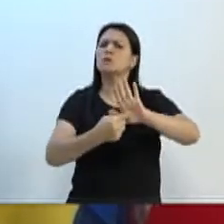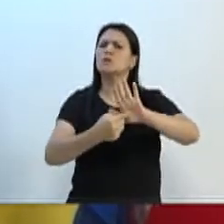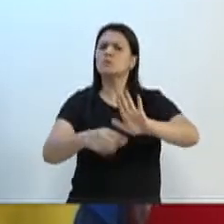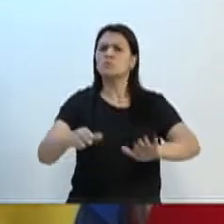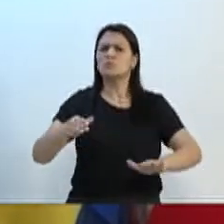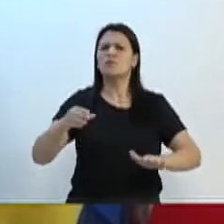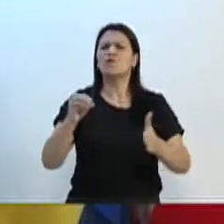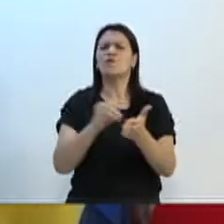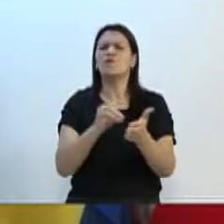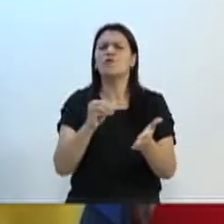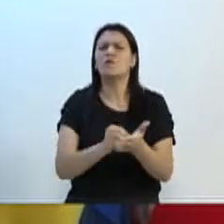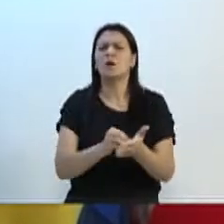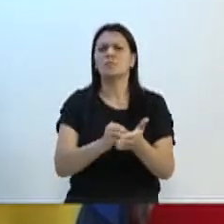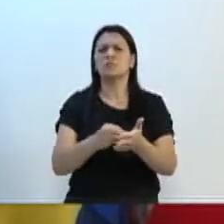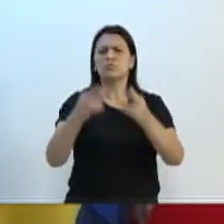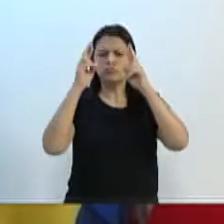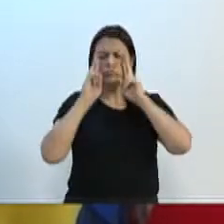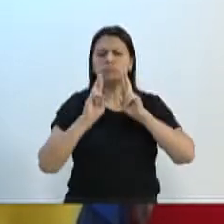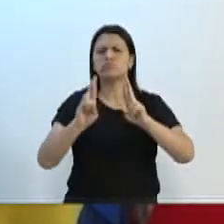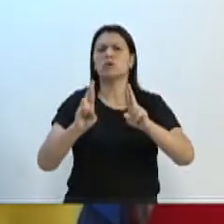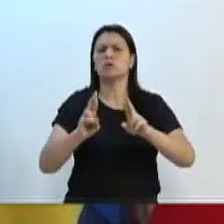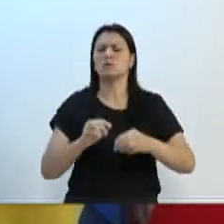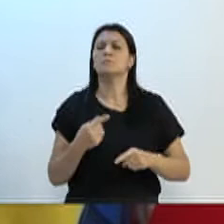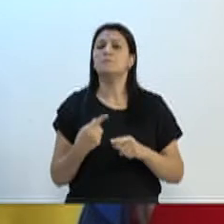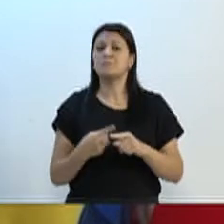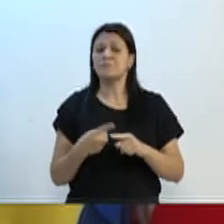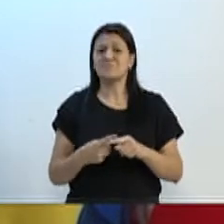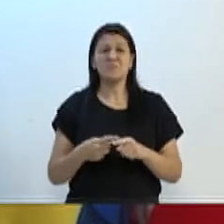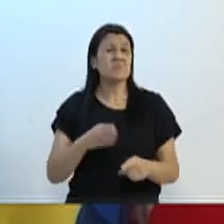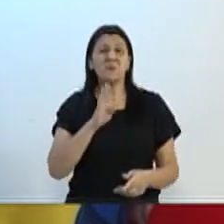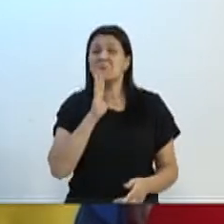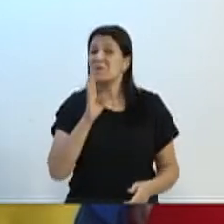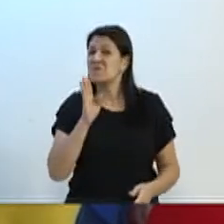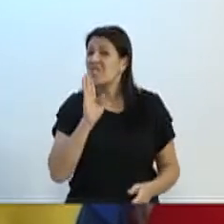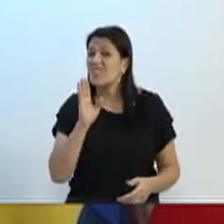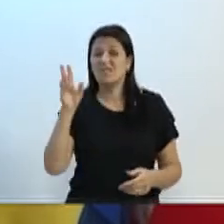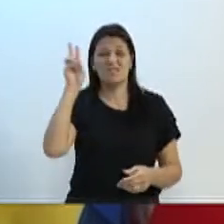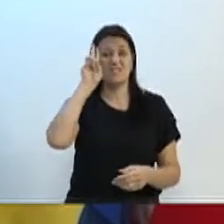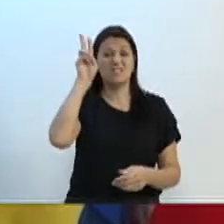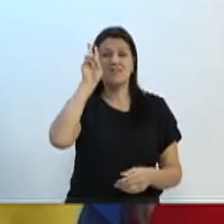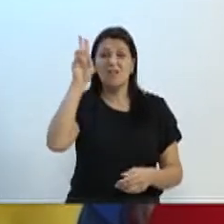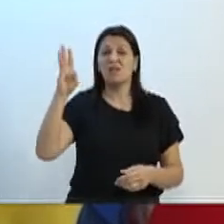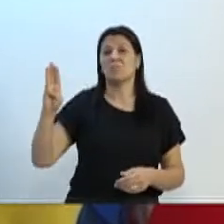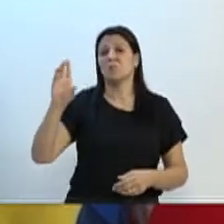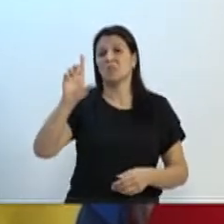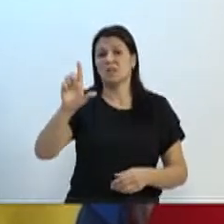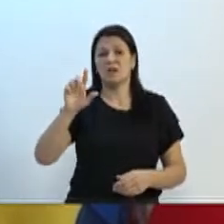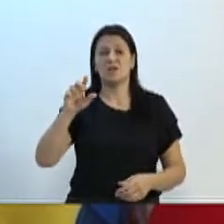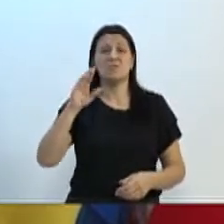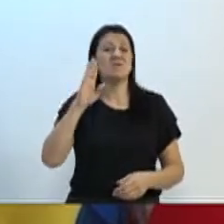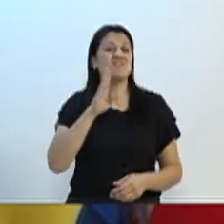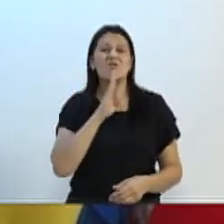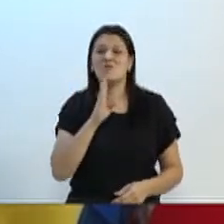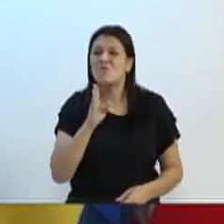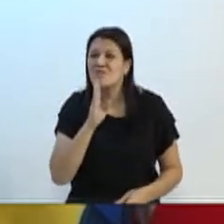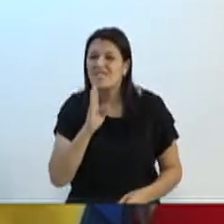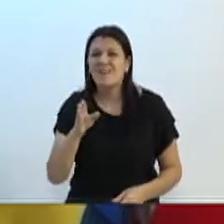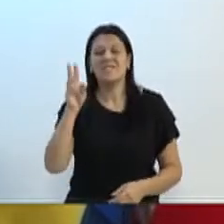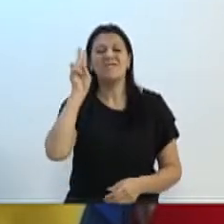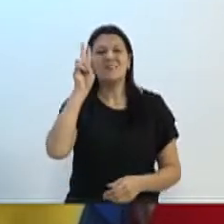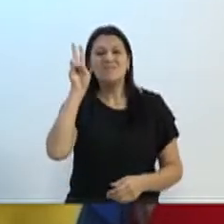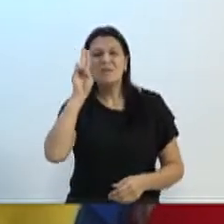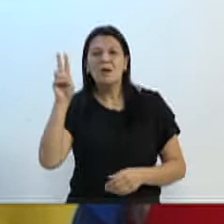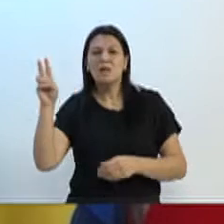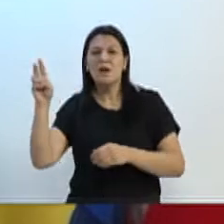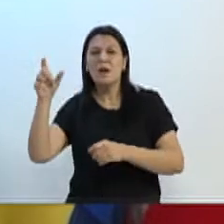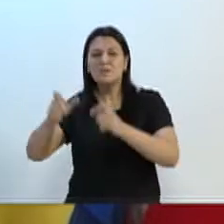ignorância. Primeiro, porque desconhece a história dessa cidade, desconhece a história dos imigrantes, desconhece que grande